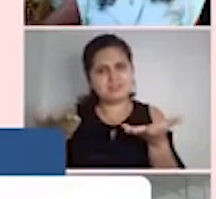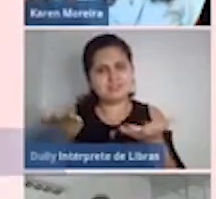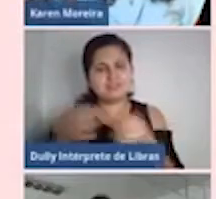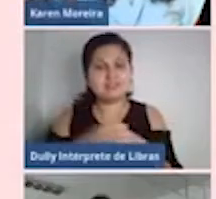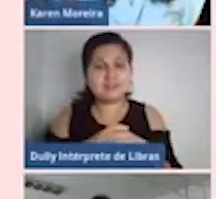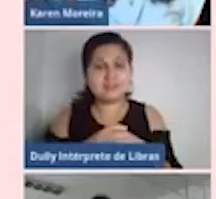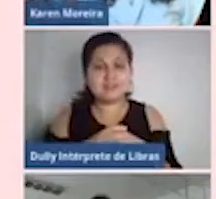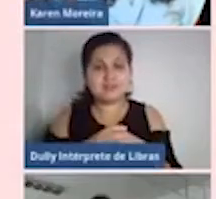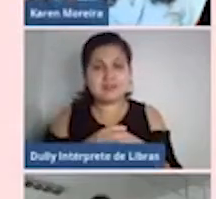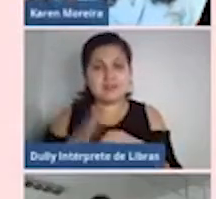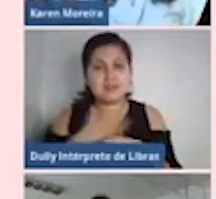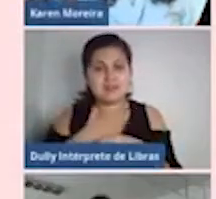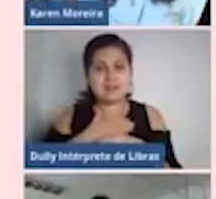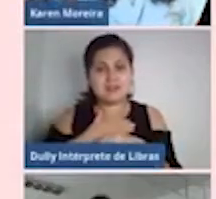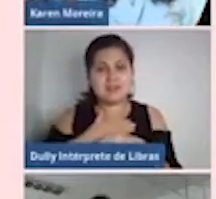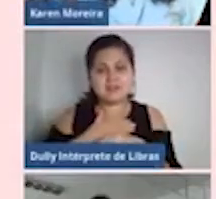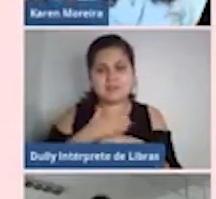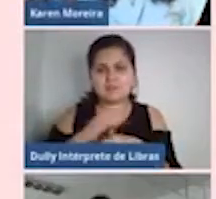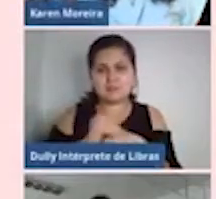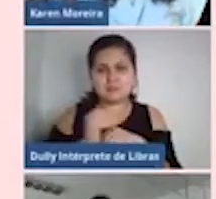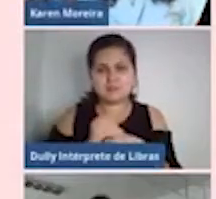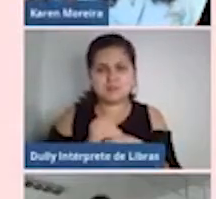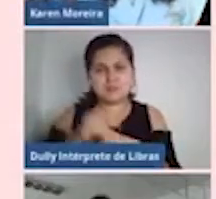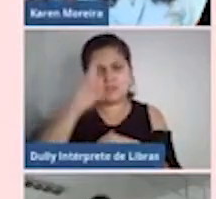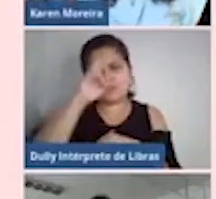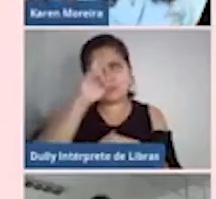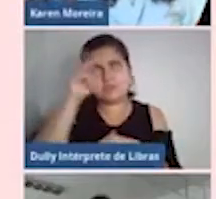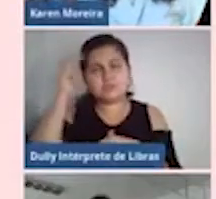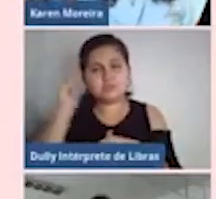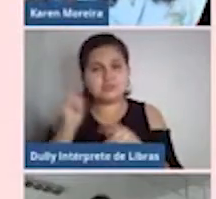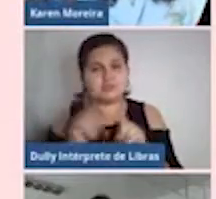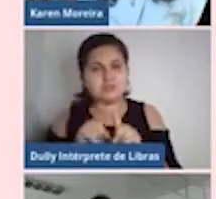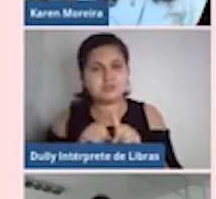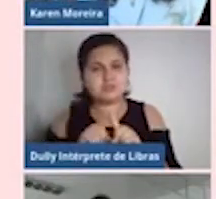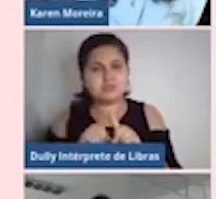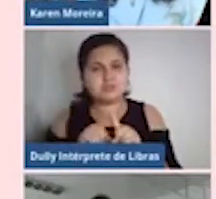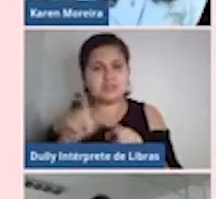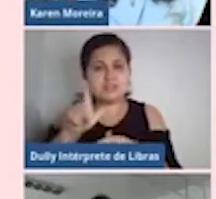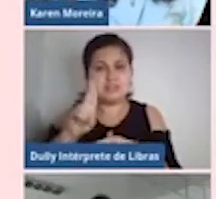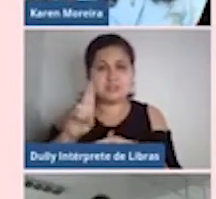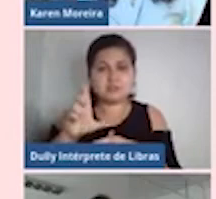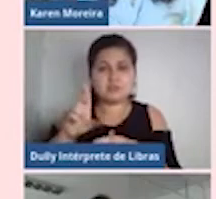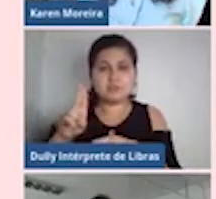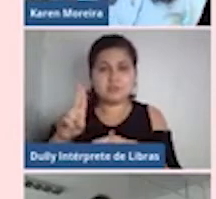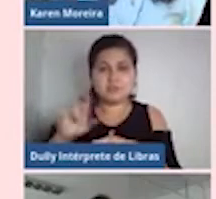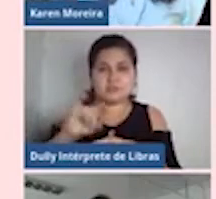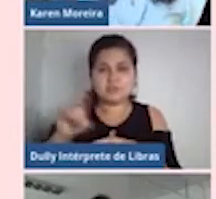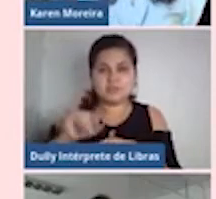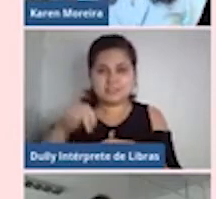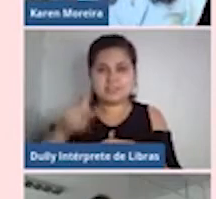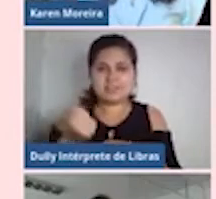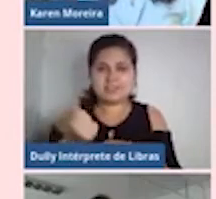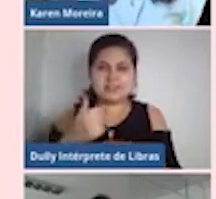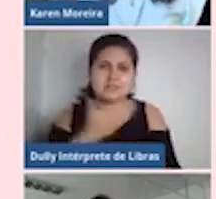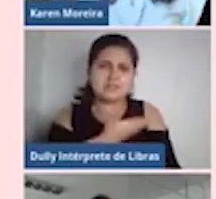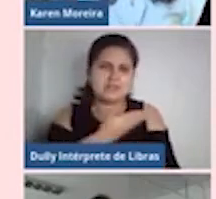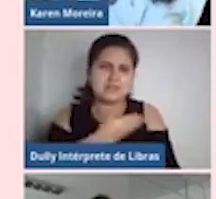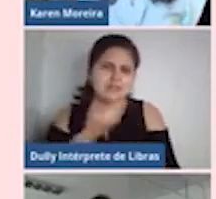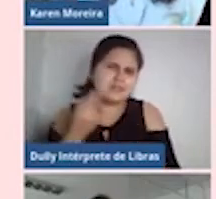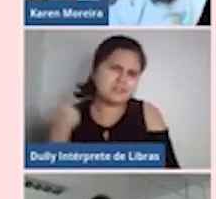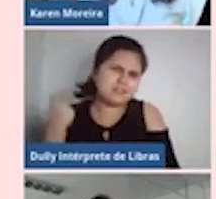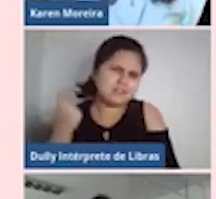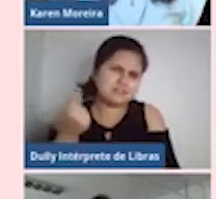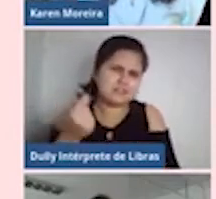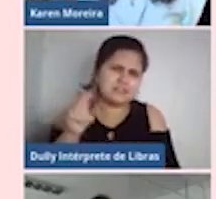Mas não, eu também tenho, né, uma história assim, ó, das Luluzinhas. Ela é uma das Luluzinhas, minha amiga de 25